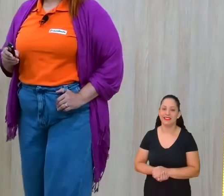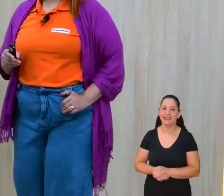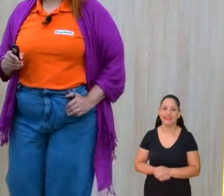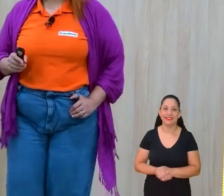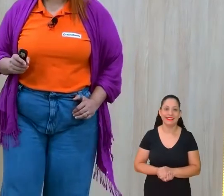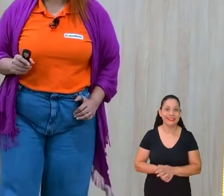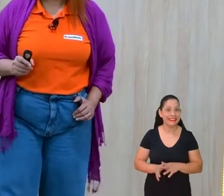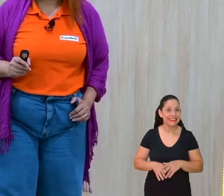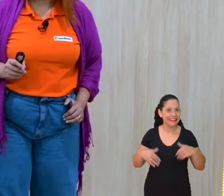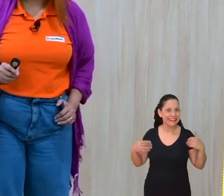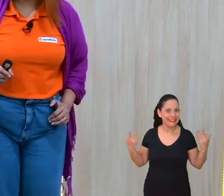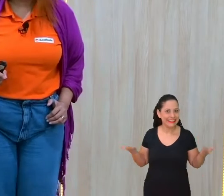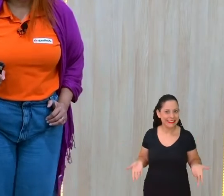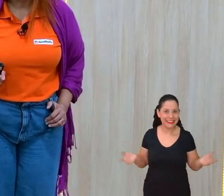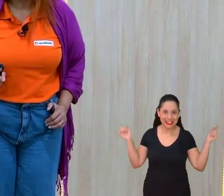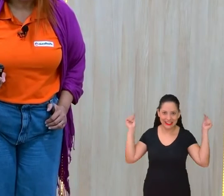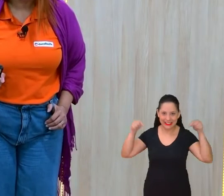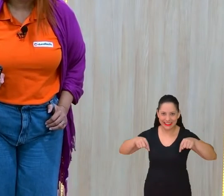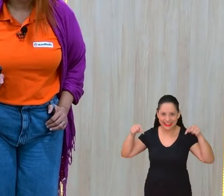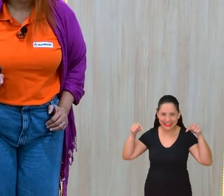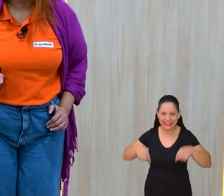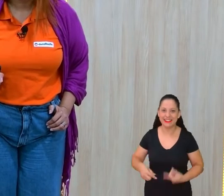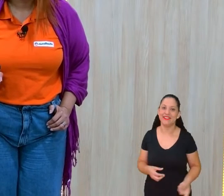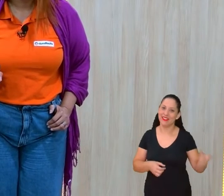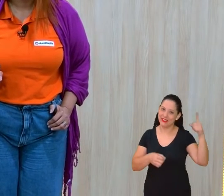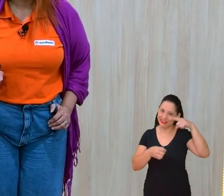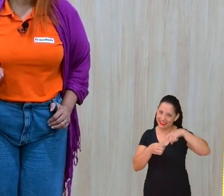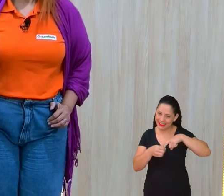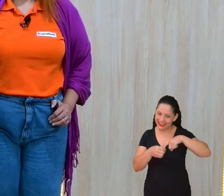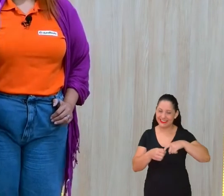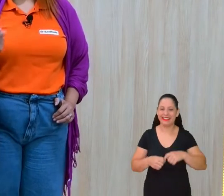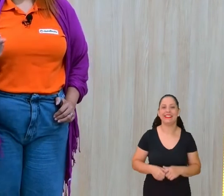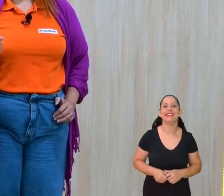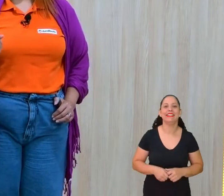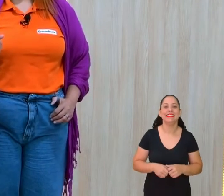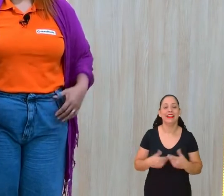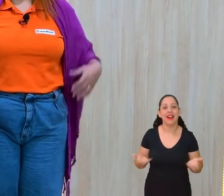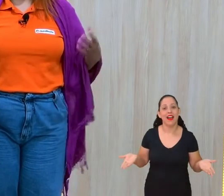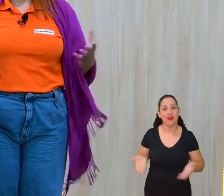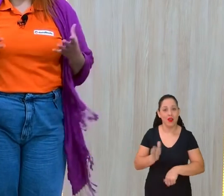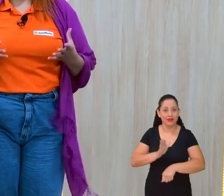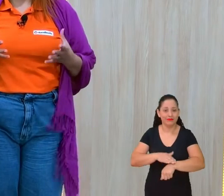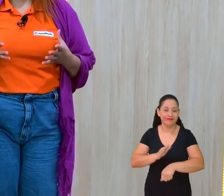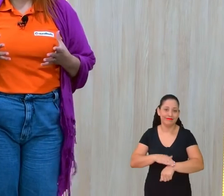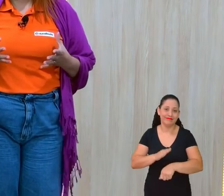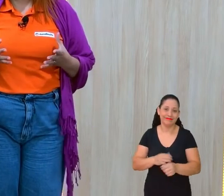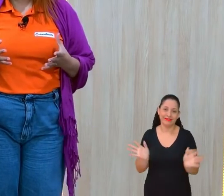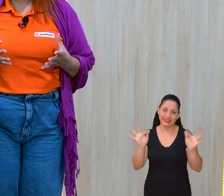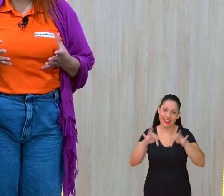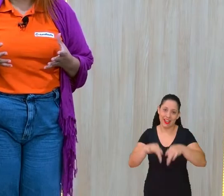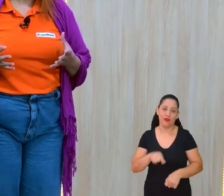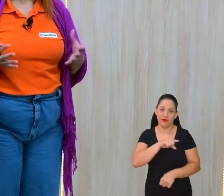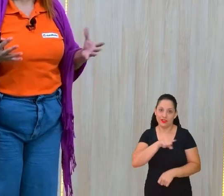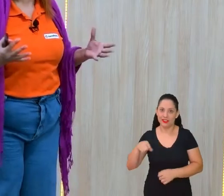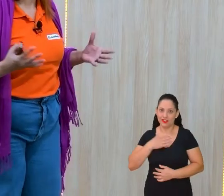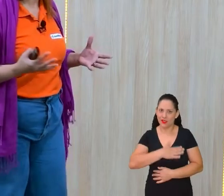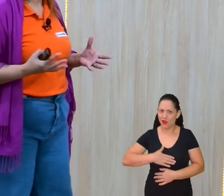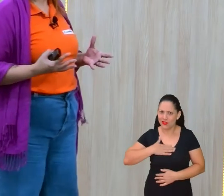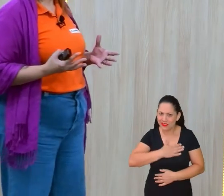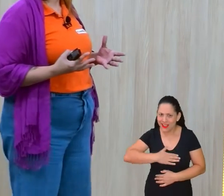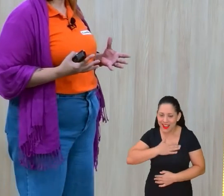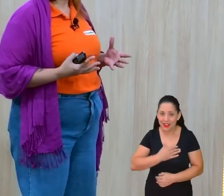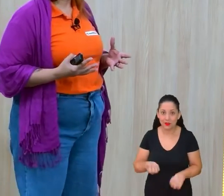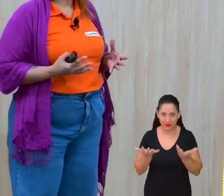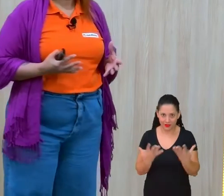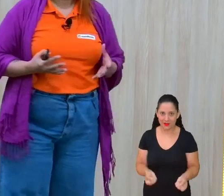Ou seja, voltei, minha gente. Voltei para me despedir. Espero que vocês tenham gostado, pessoal. Vamos nos